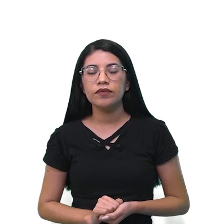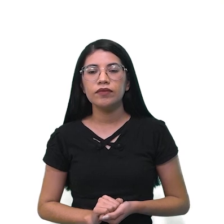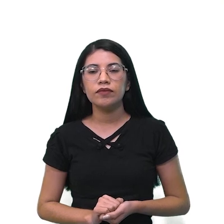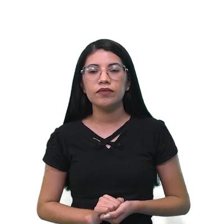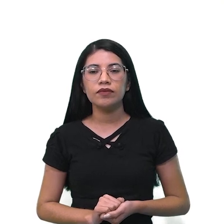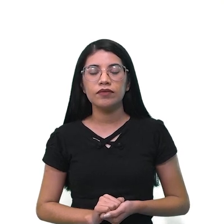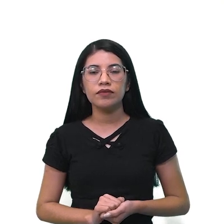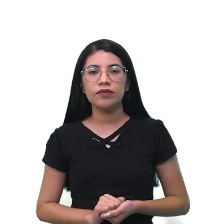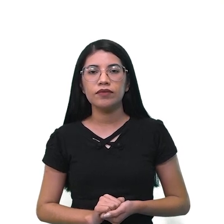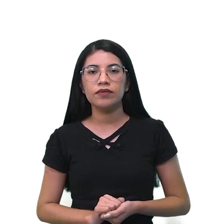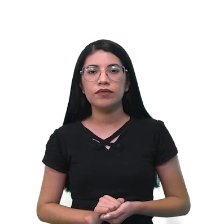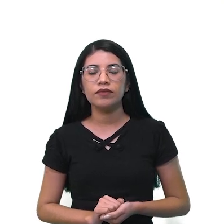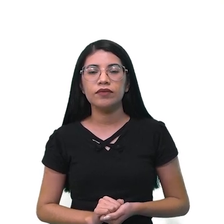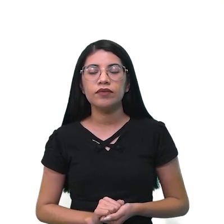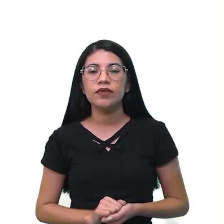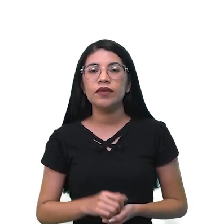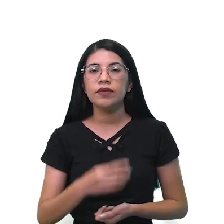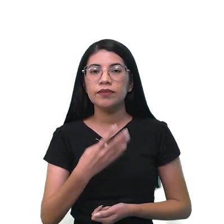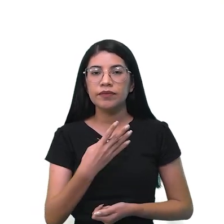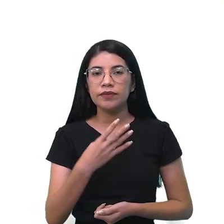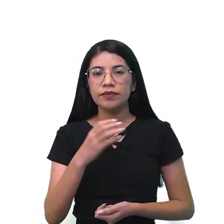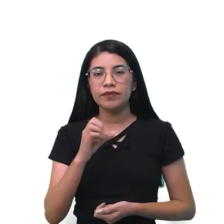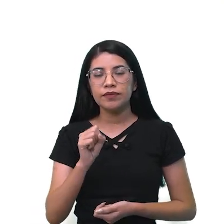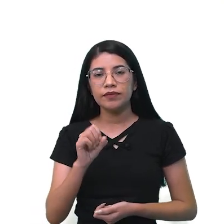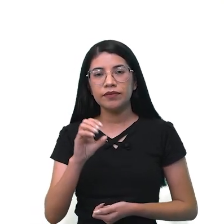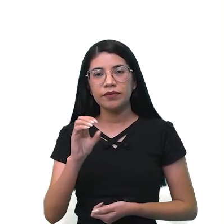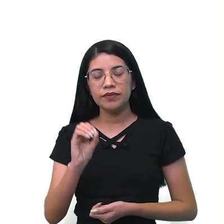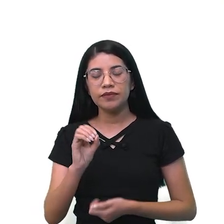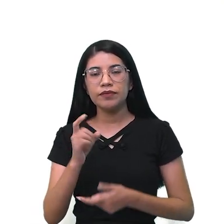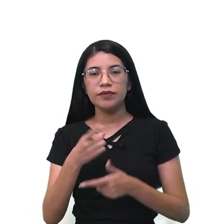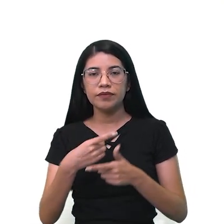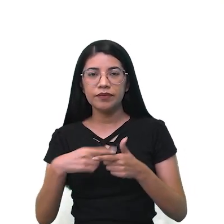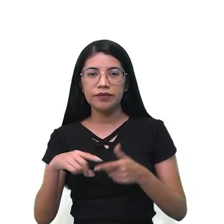480 dividido para 5 vai resultar